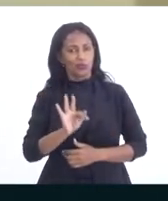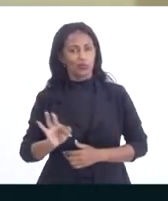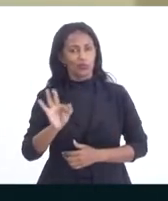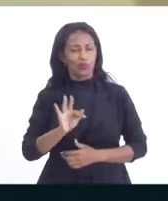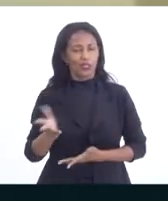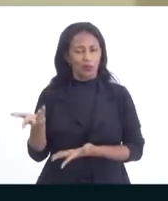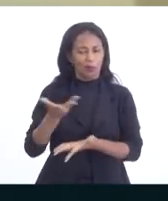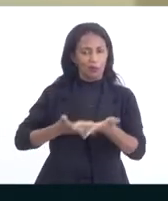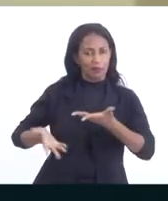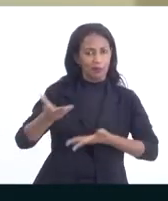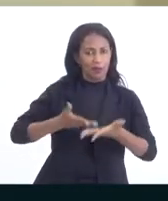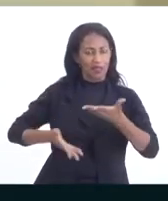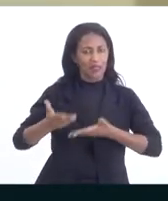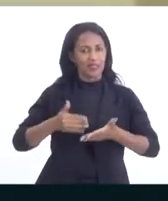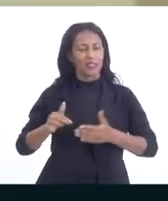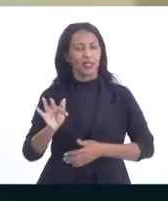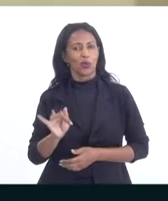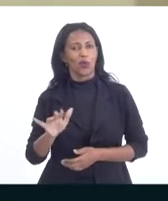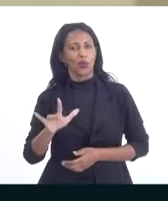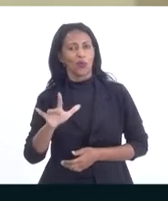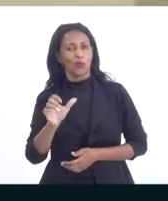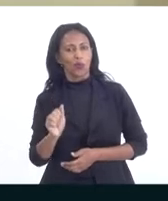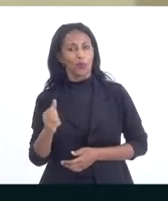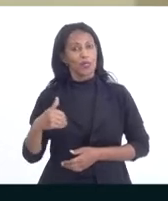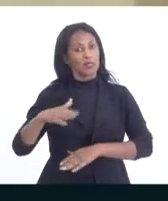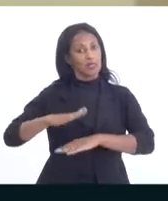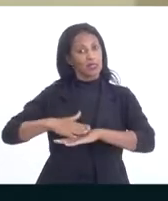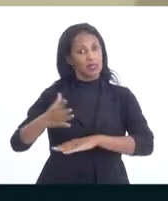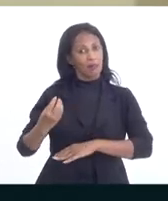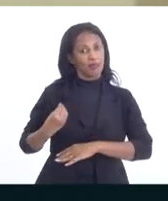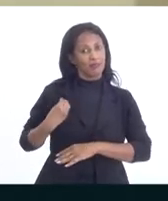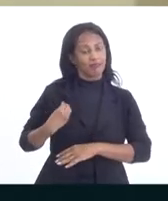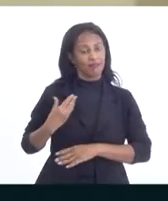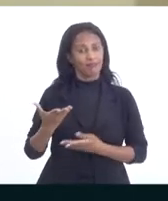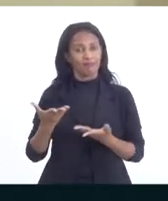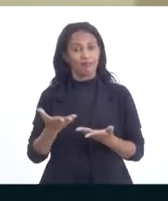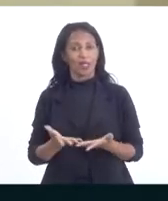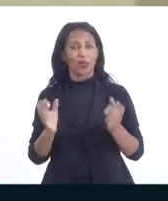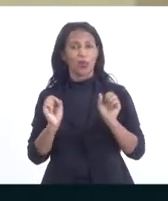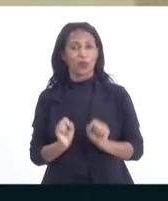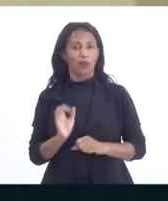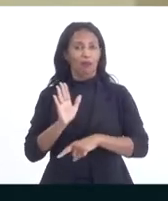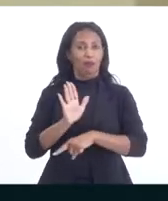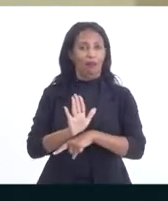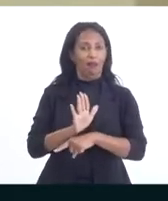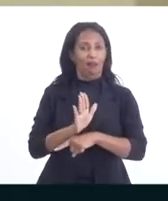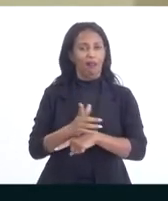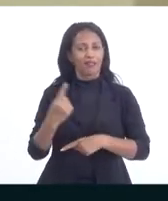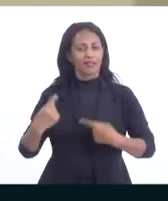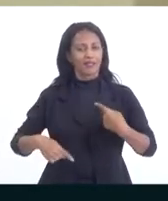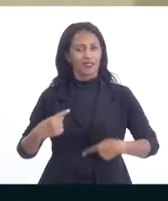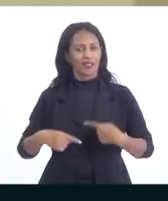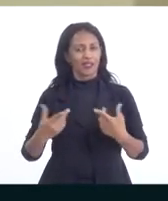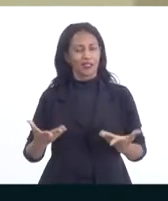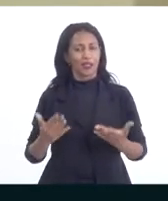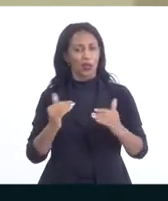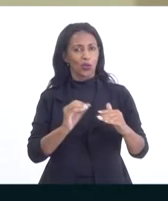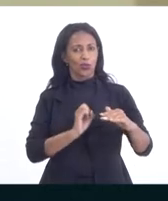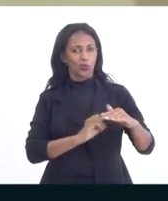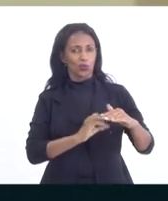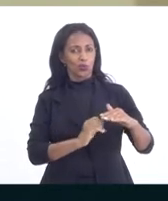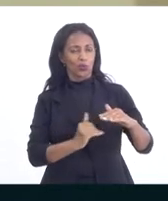em parceria com o Instituto Federal Fluminense, que está mais presente aí na região, pudesse contribuir aí nessa discussão do Fundo